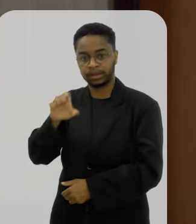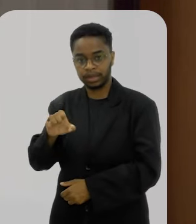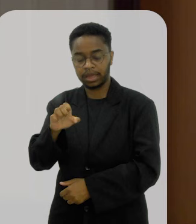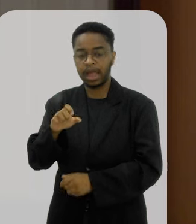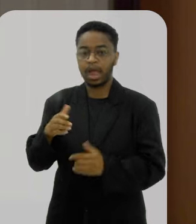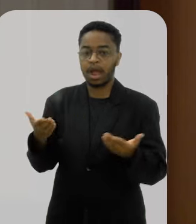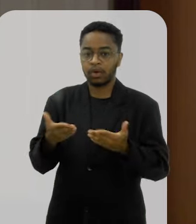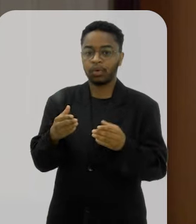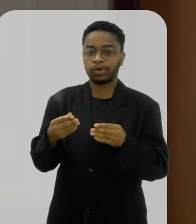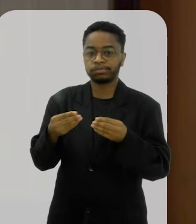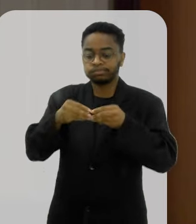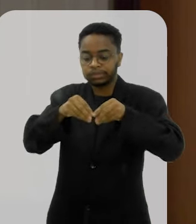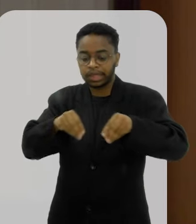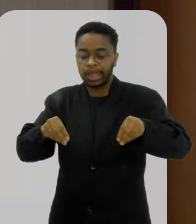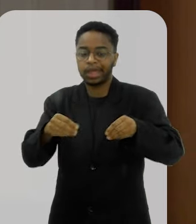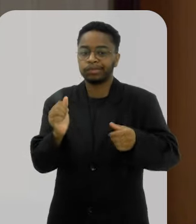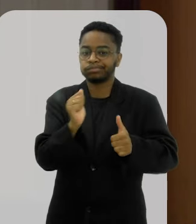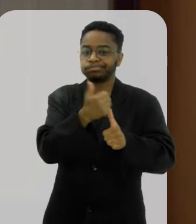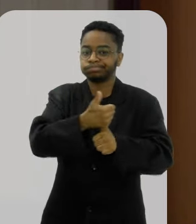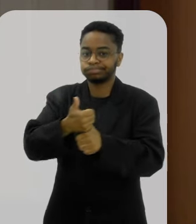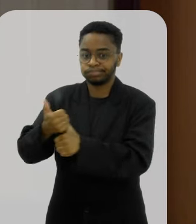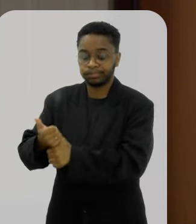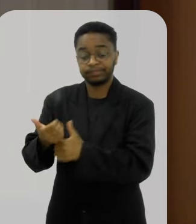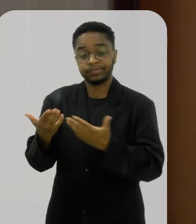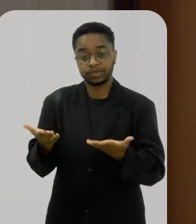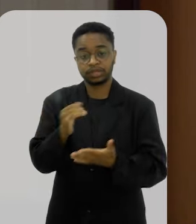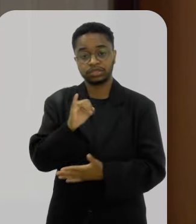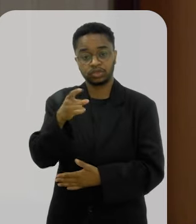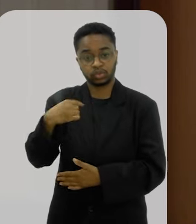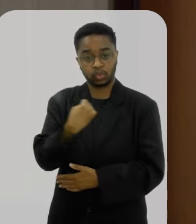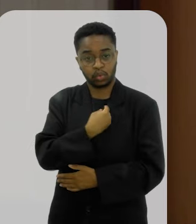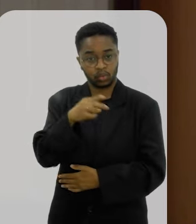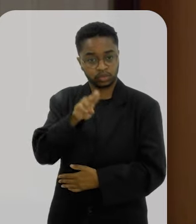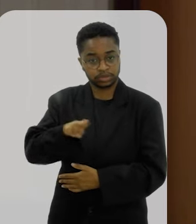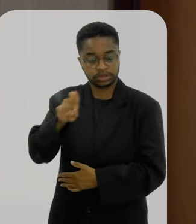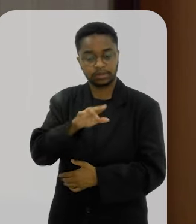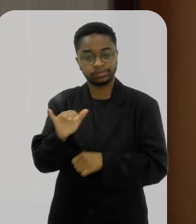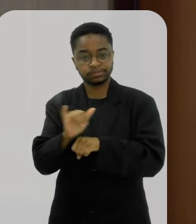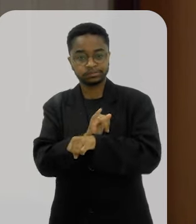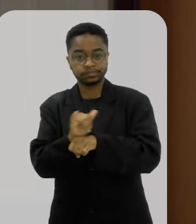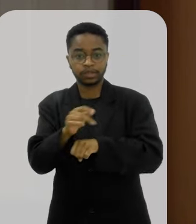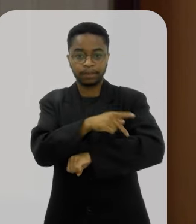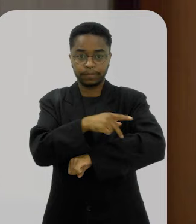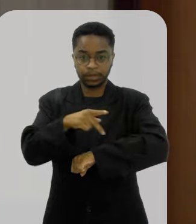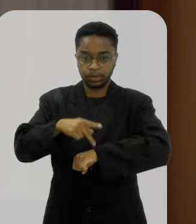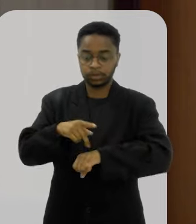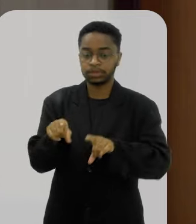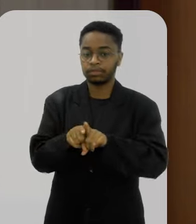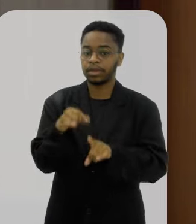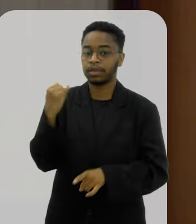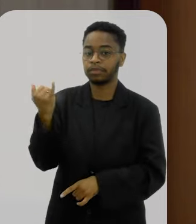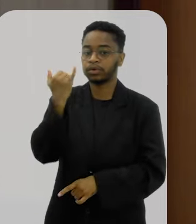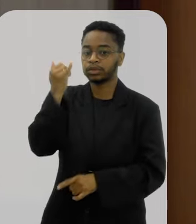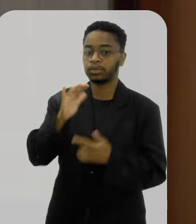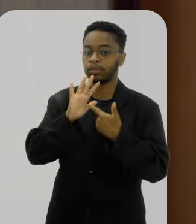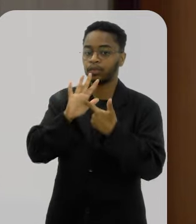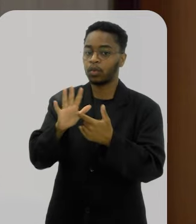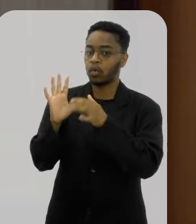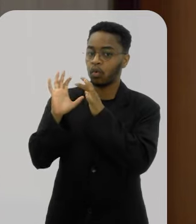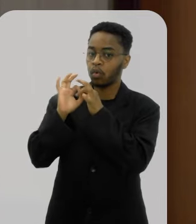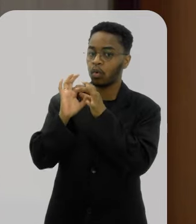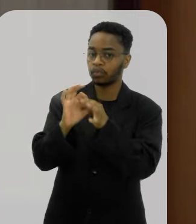Quando nós utilizamos equipamentos culturais como ferramentas pedagógicas, é importante fazer